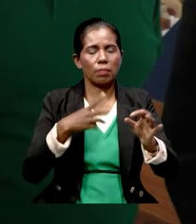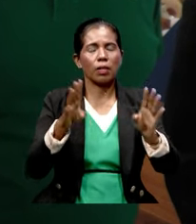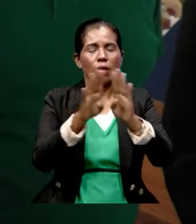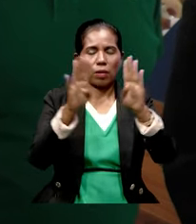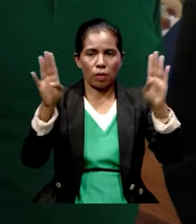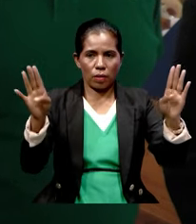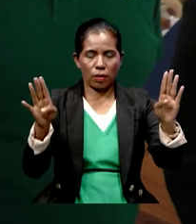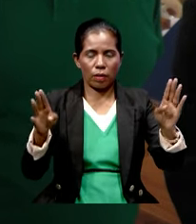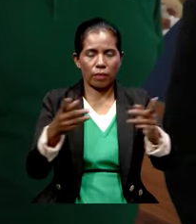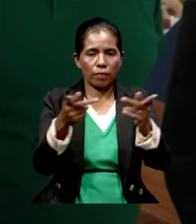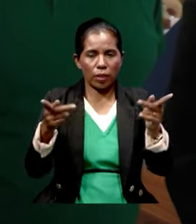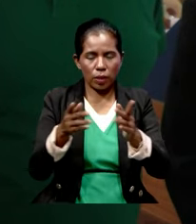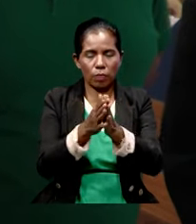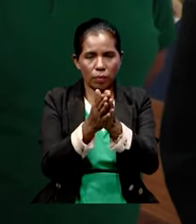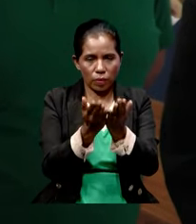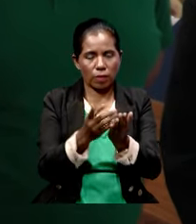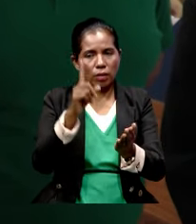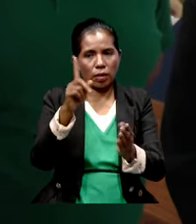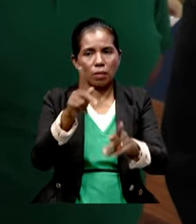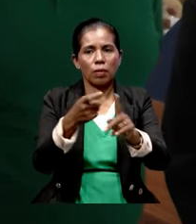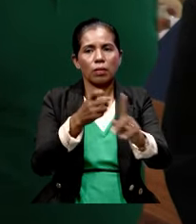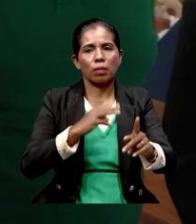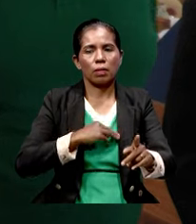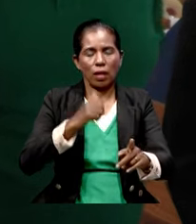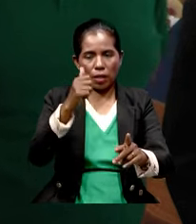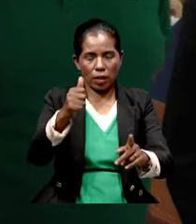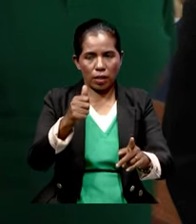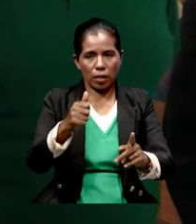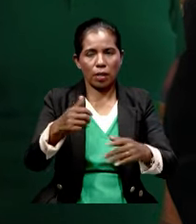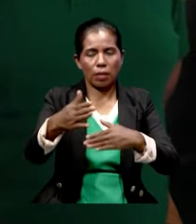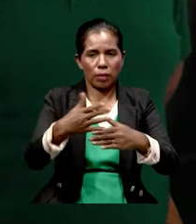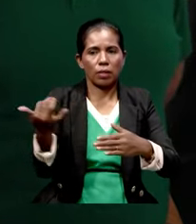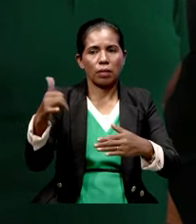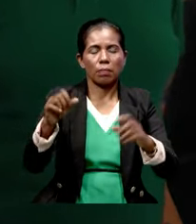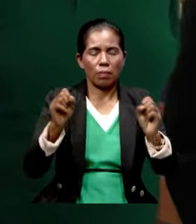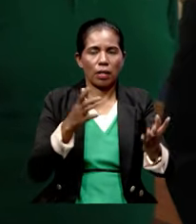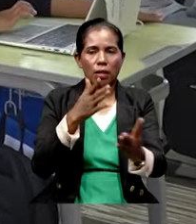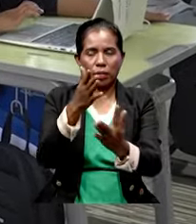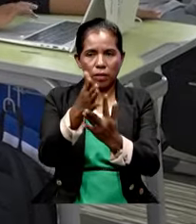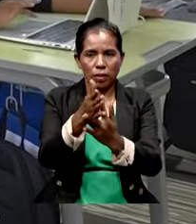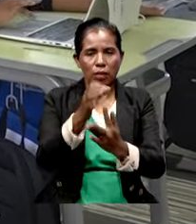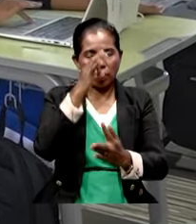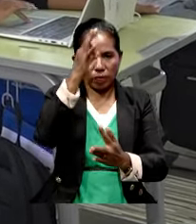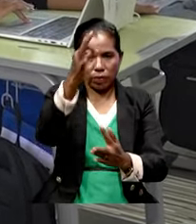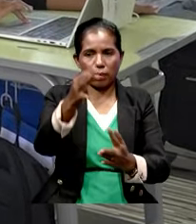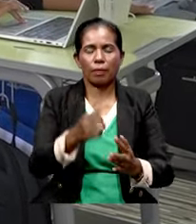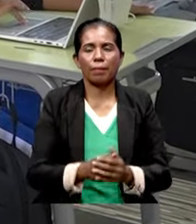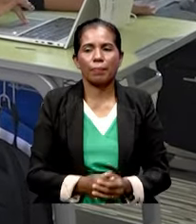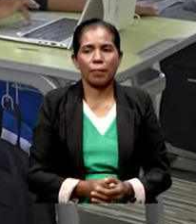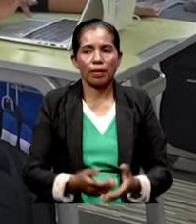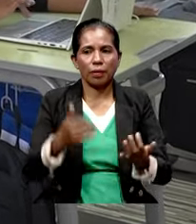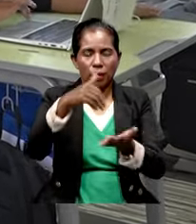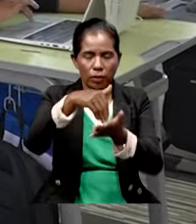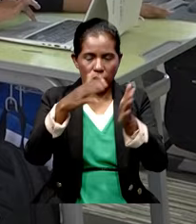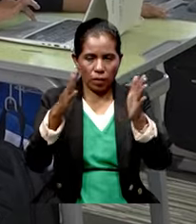mos biblioteca ida na be é uma Josimaliana Lara no be específico ser na be acesso e a futuro. Daudaune,